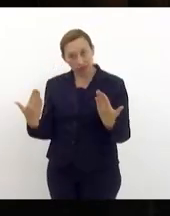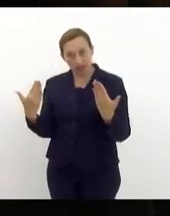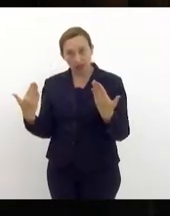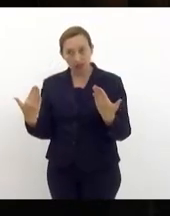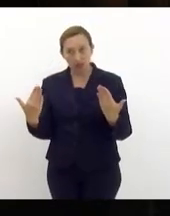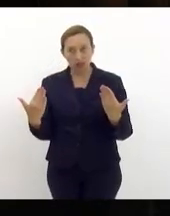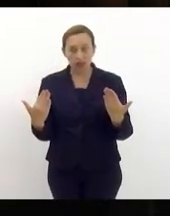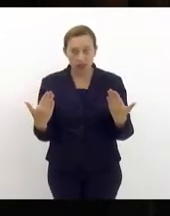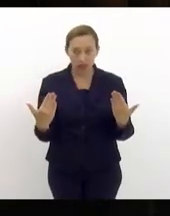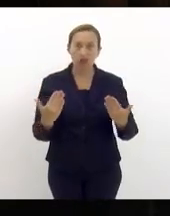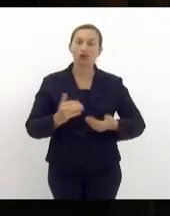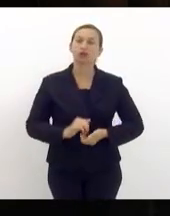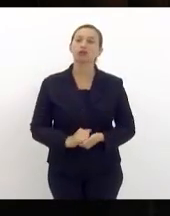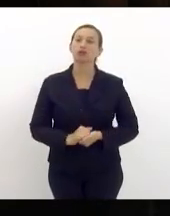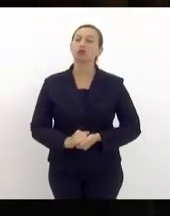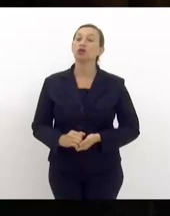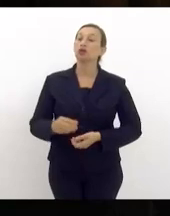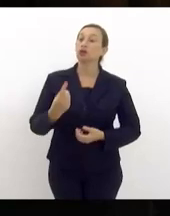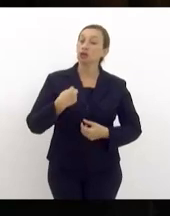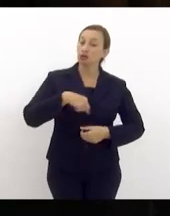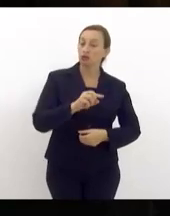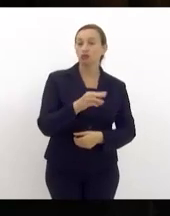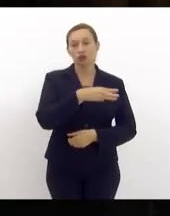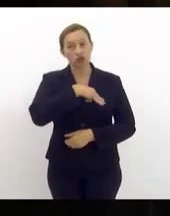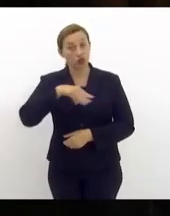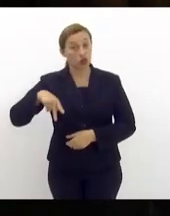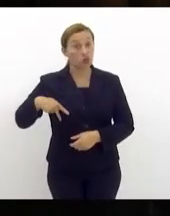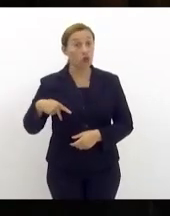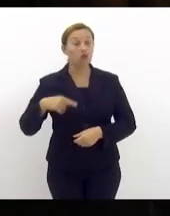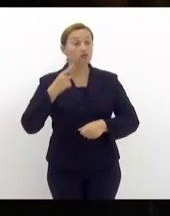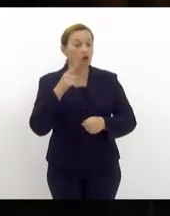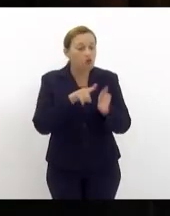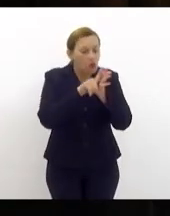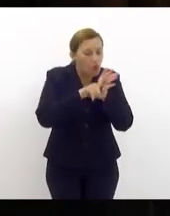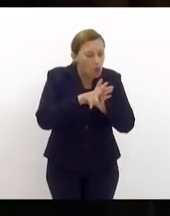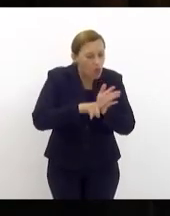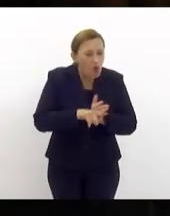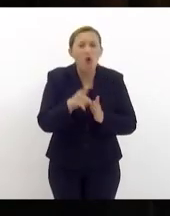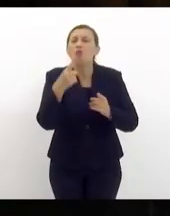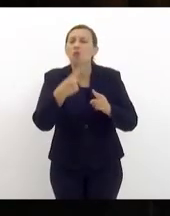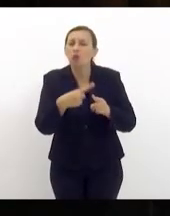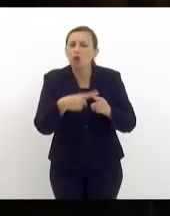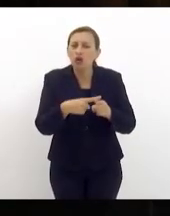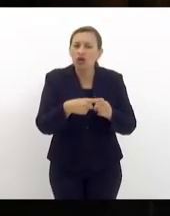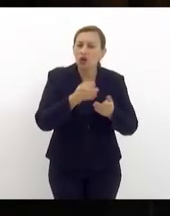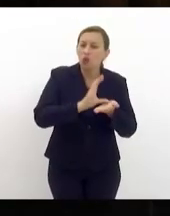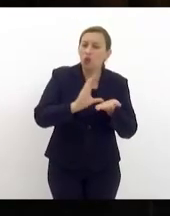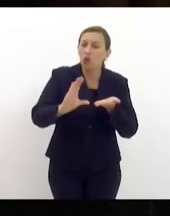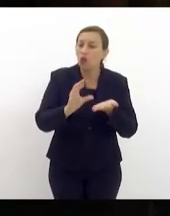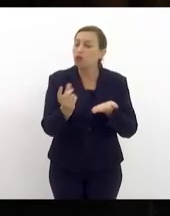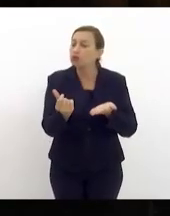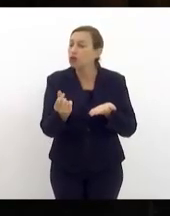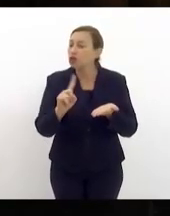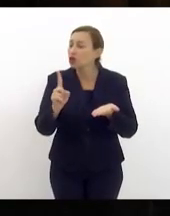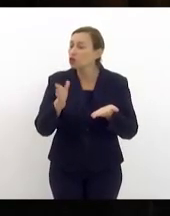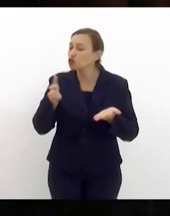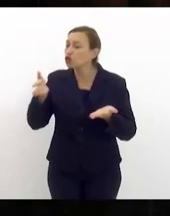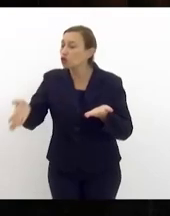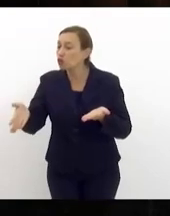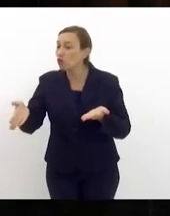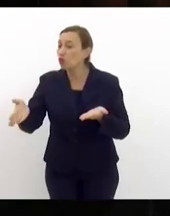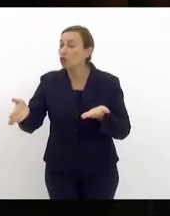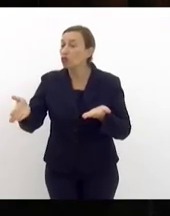com representação no Ministério Público para que pudesse investigar por que que esse programa Super RJ tem